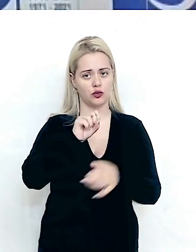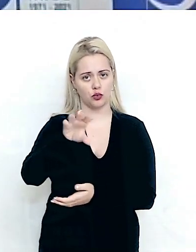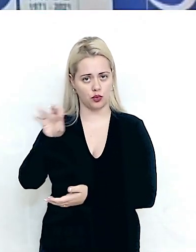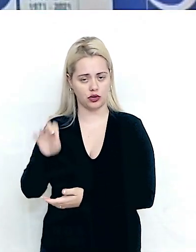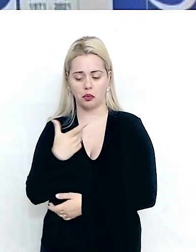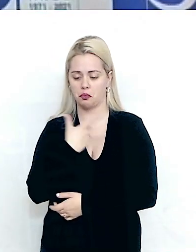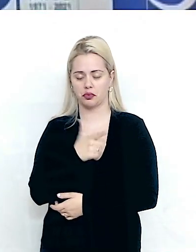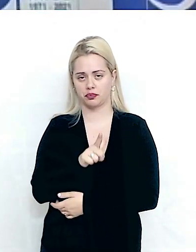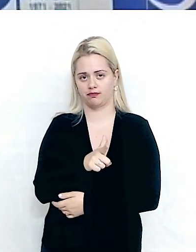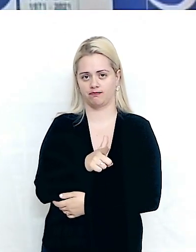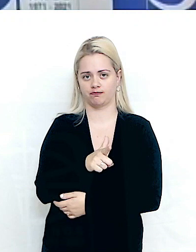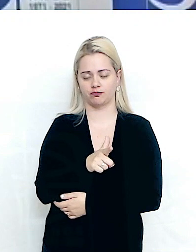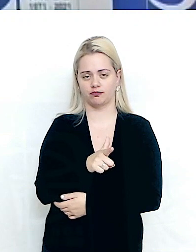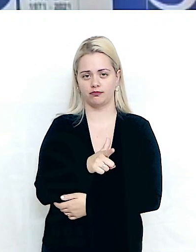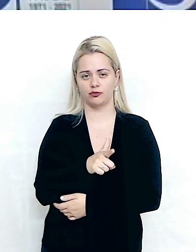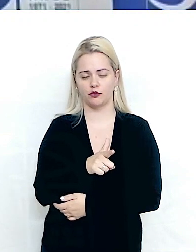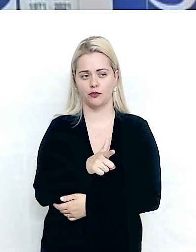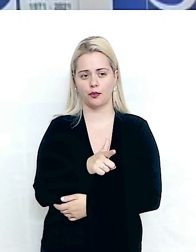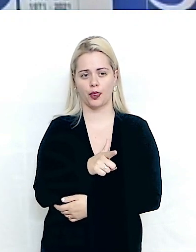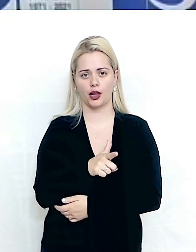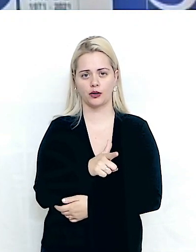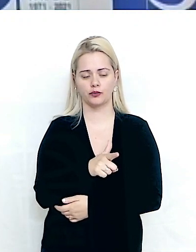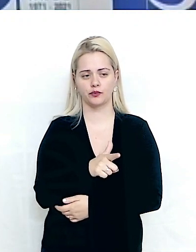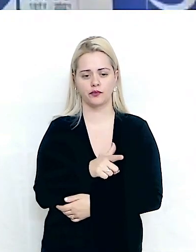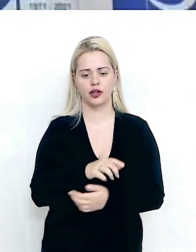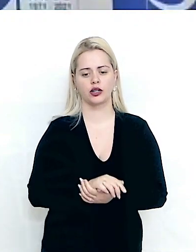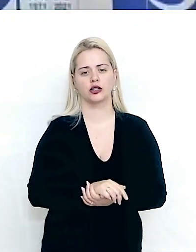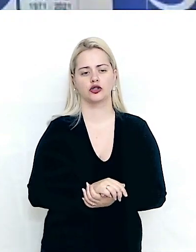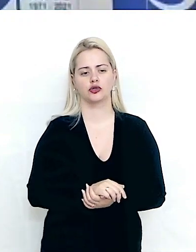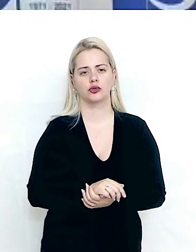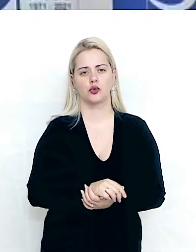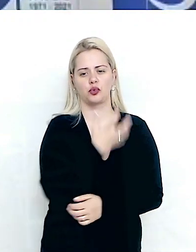têm nenhum tipo de desmatamento